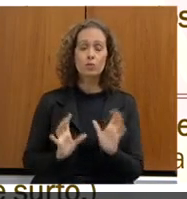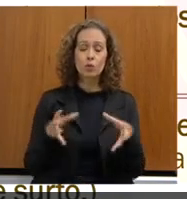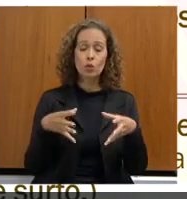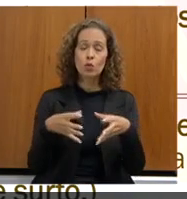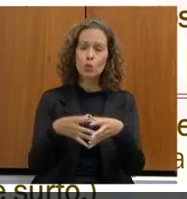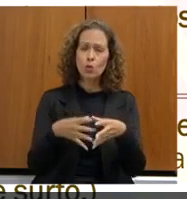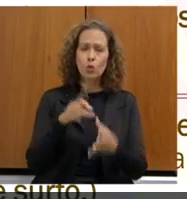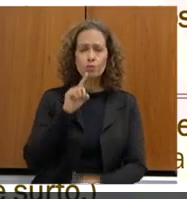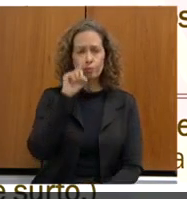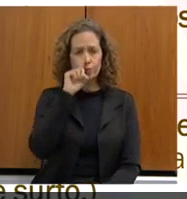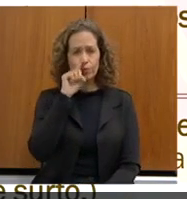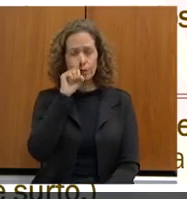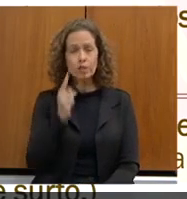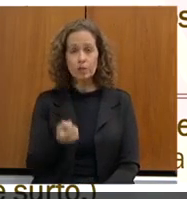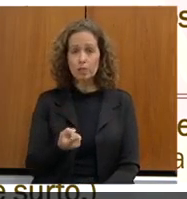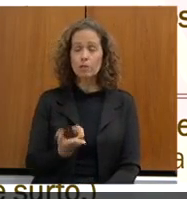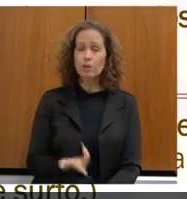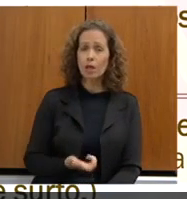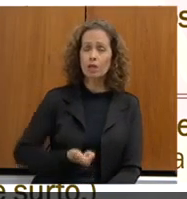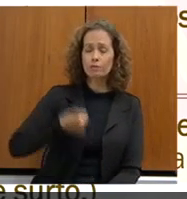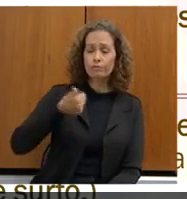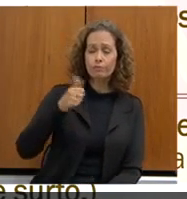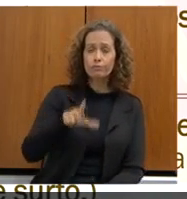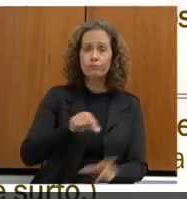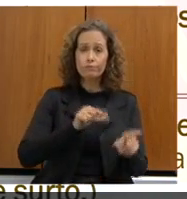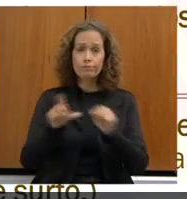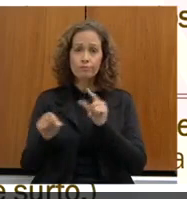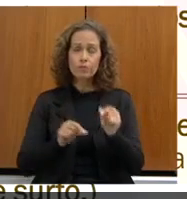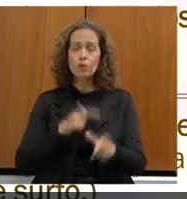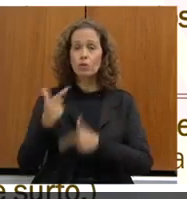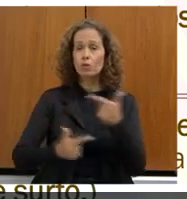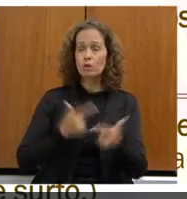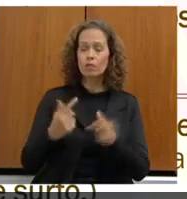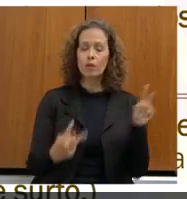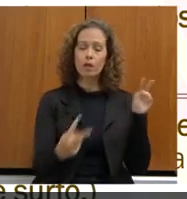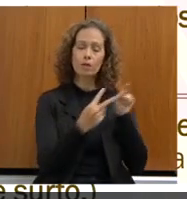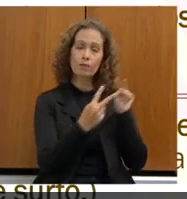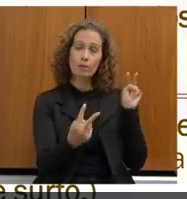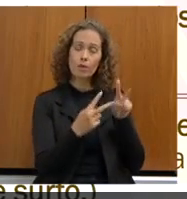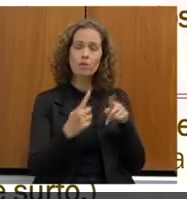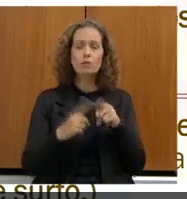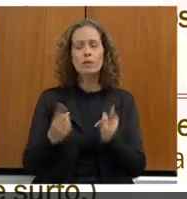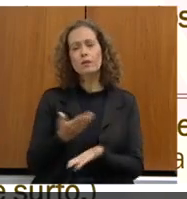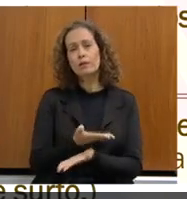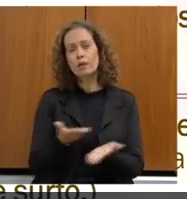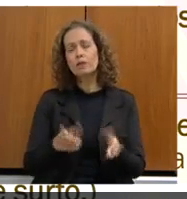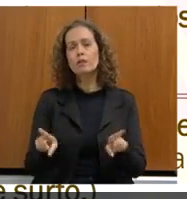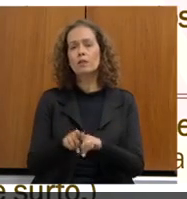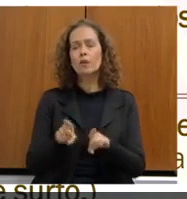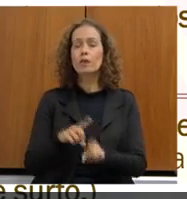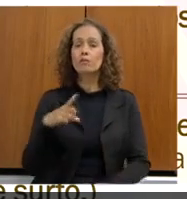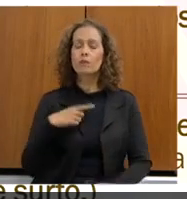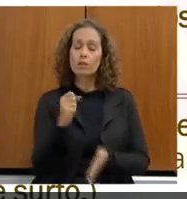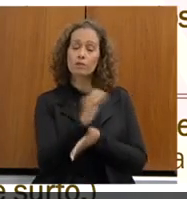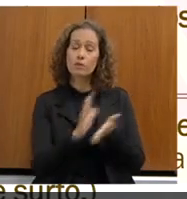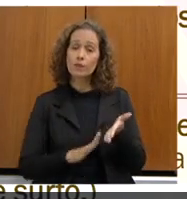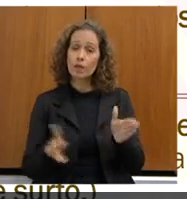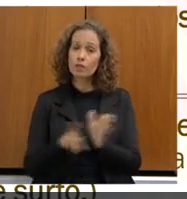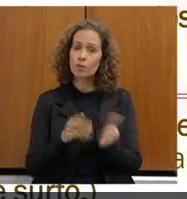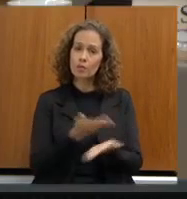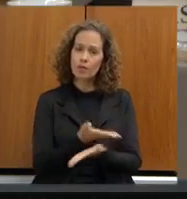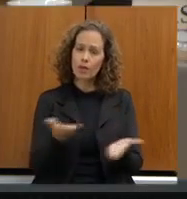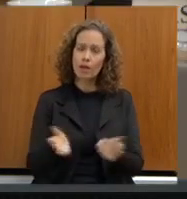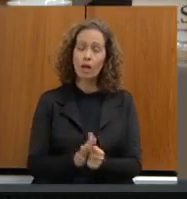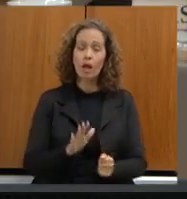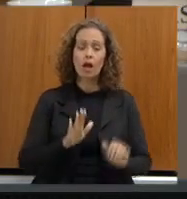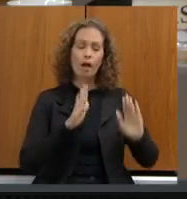de risco elas estão sendo priorizados né porque um trabalho remota Mas elas também né Nós temos atividades para elas elas não estão